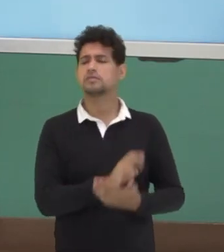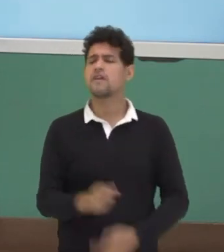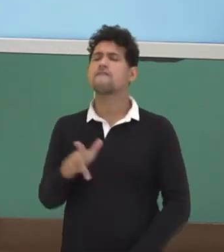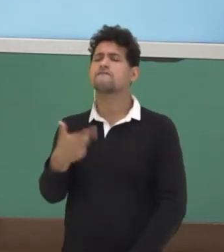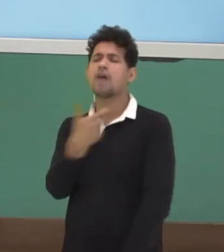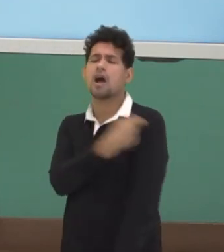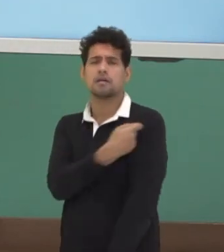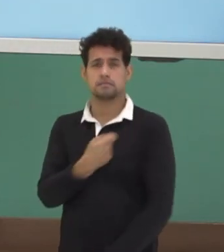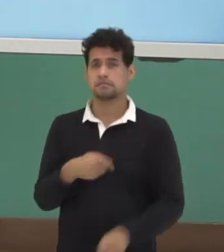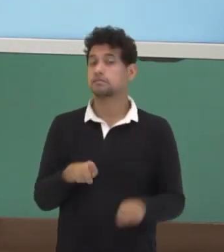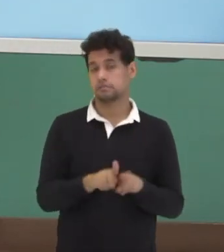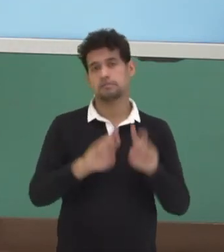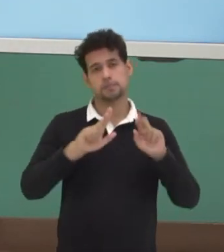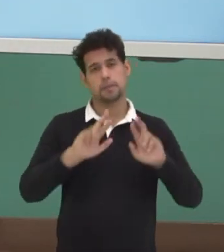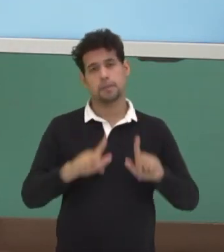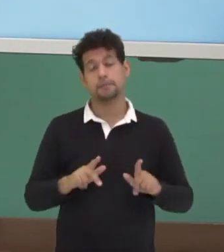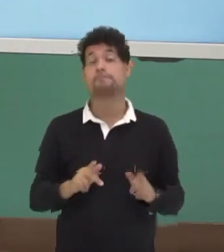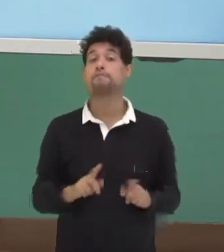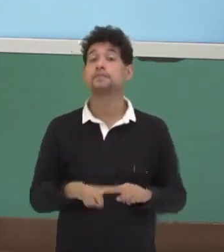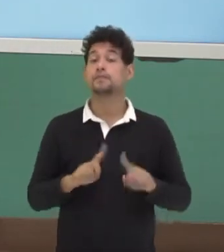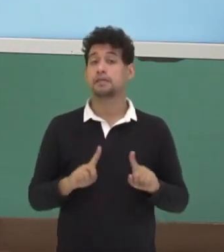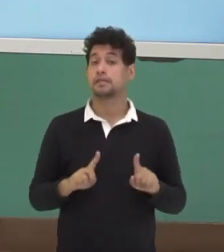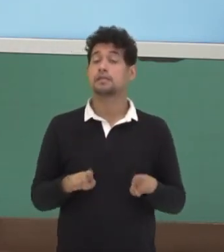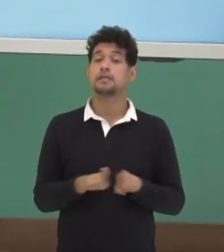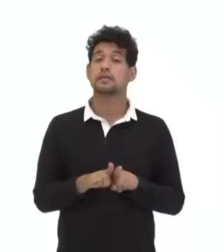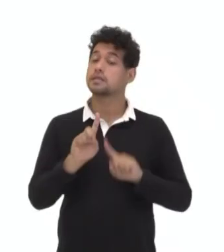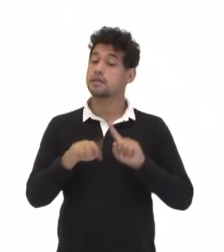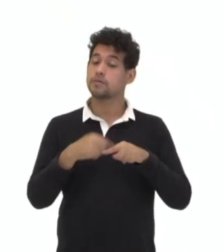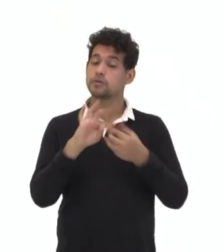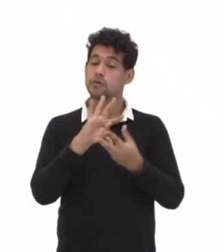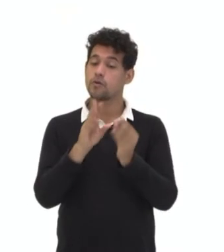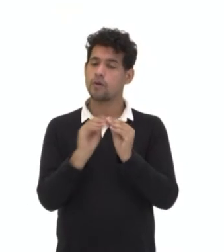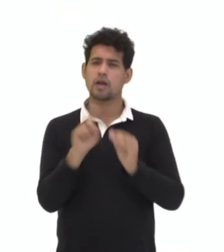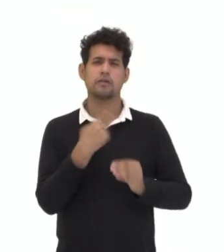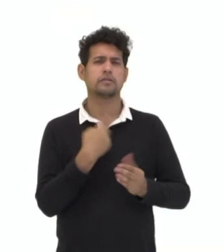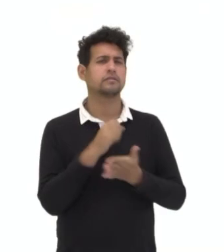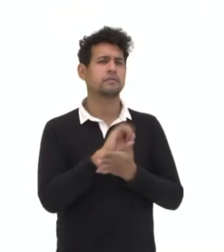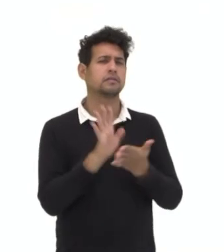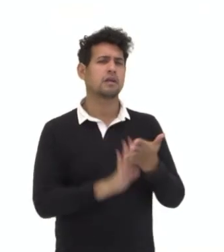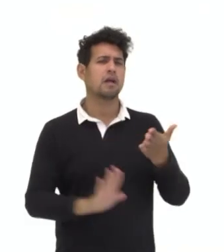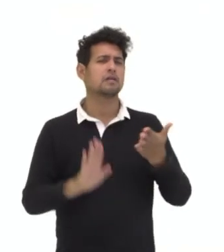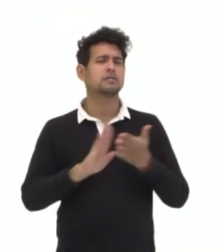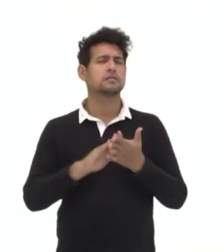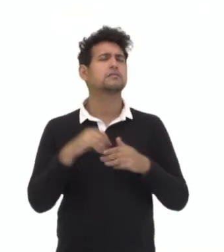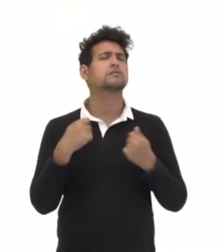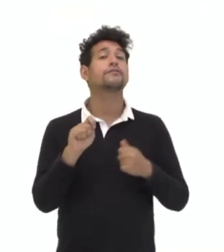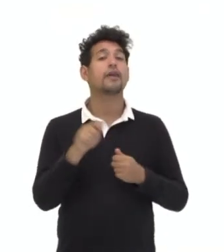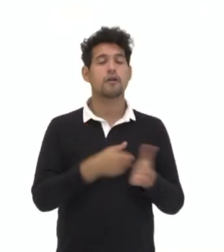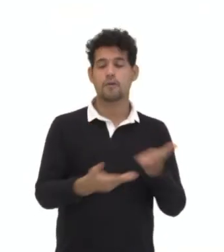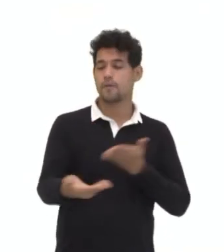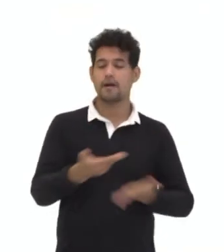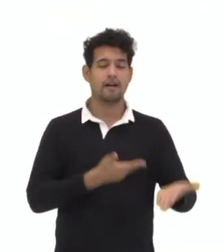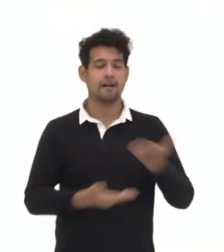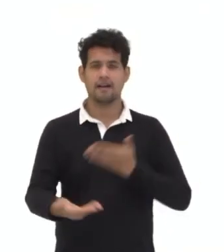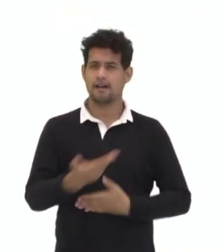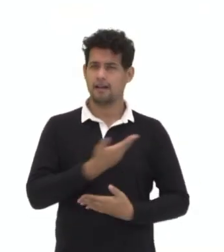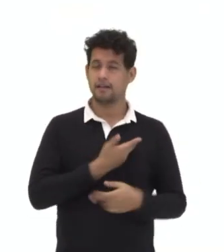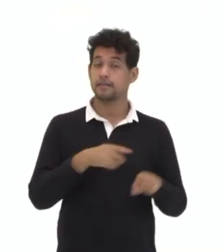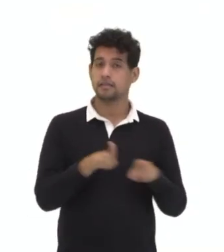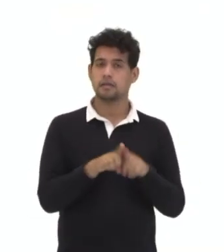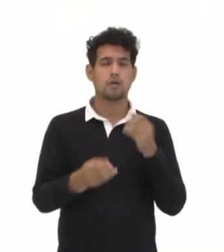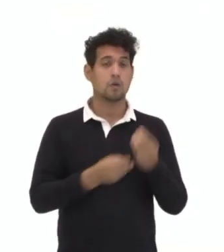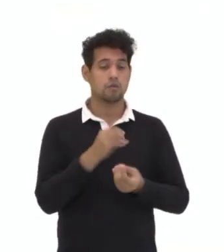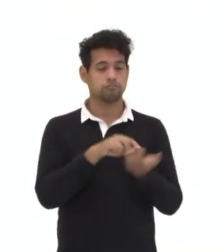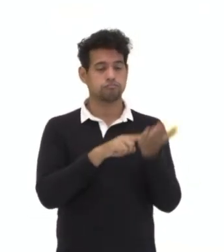vacine, né? Desse sentido. E após concluir a atividade, qual que é a ideia? Que você compartilhe com os colegas através